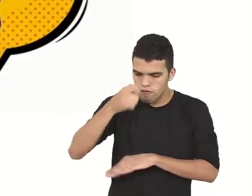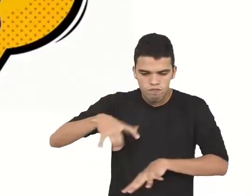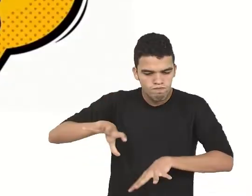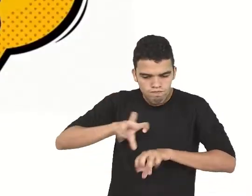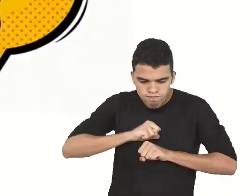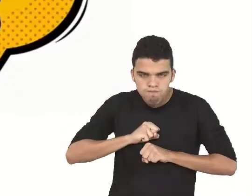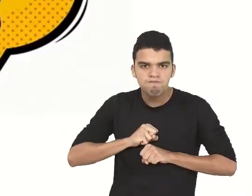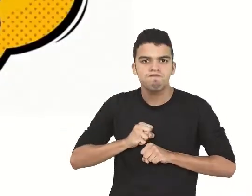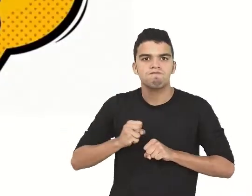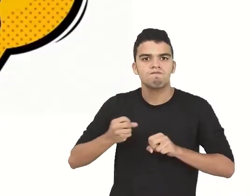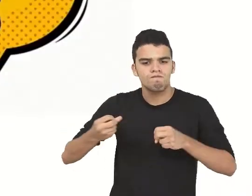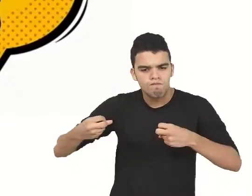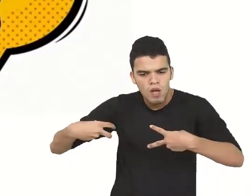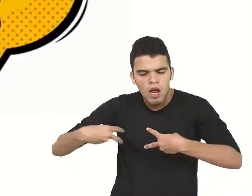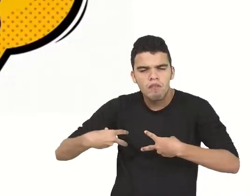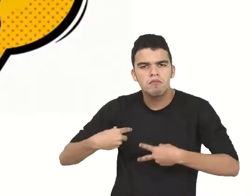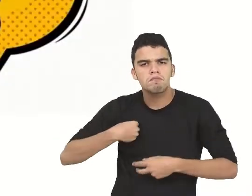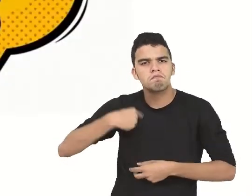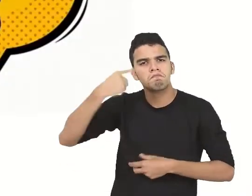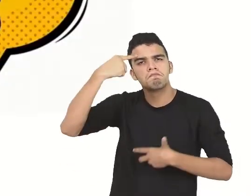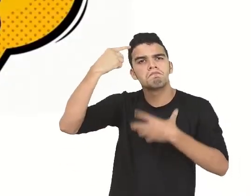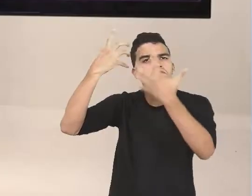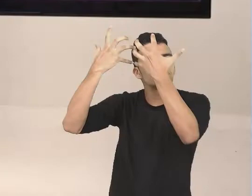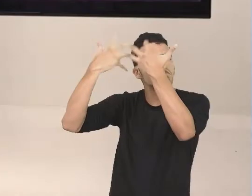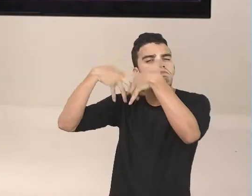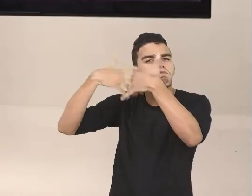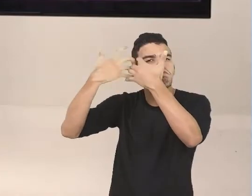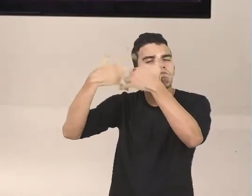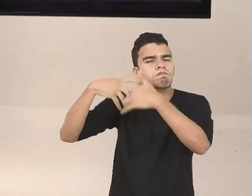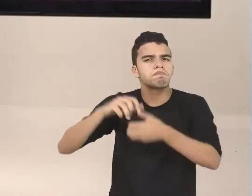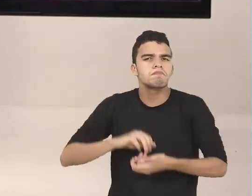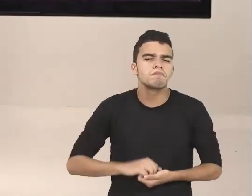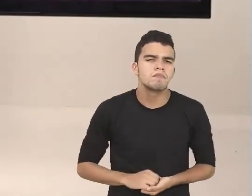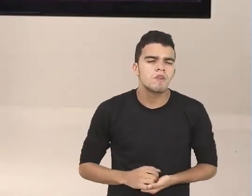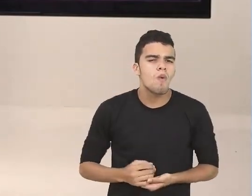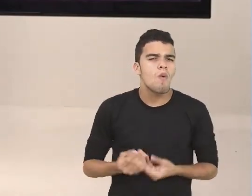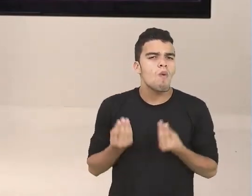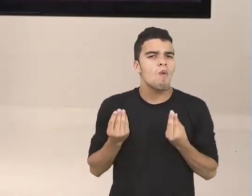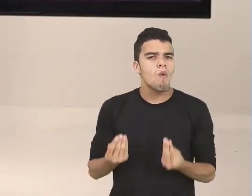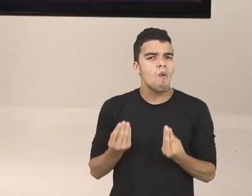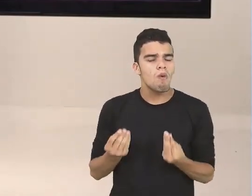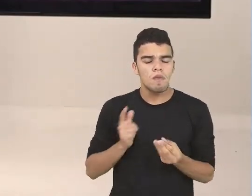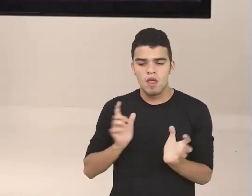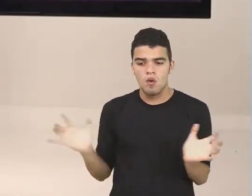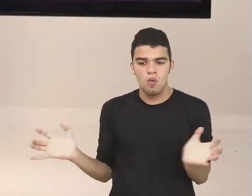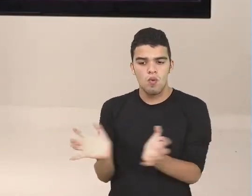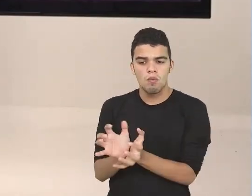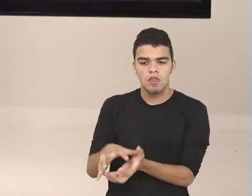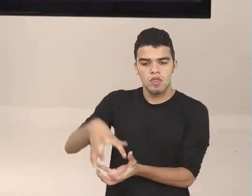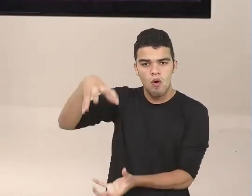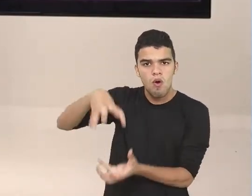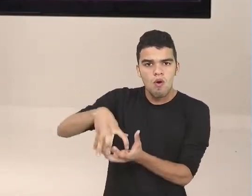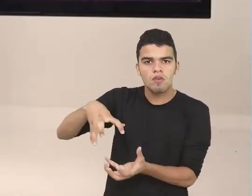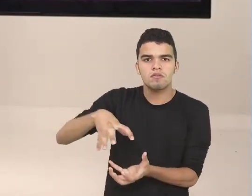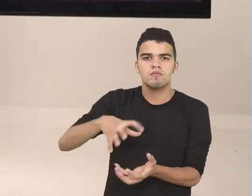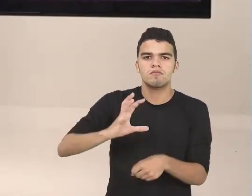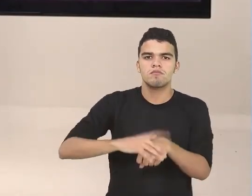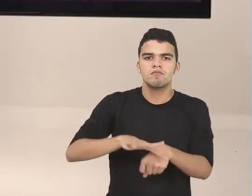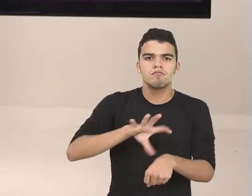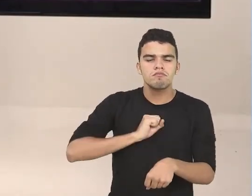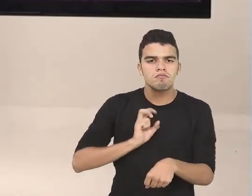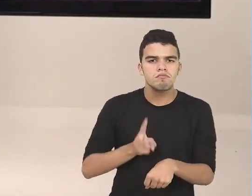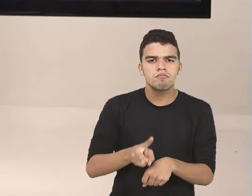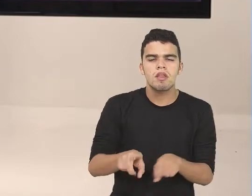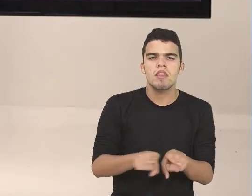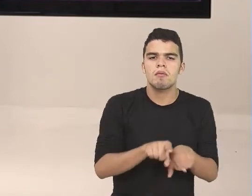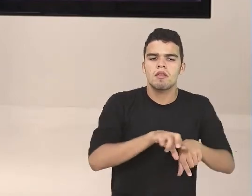aí a gente ficou se perguntando, como nós temos os grupos de risco? Isso até causa menos preocupação